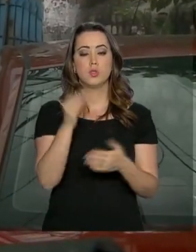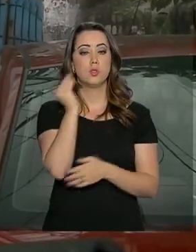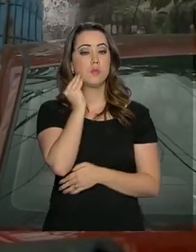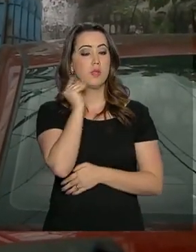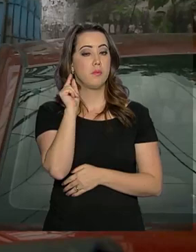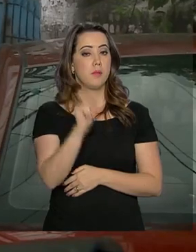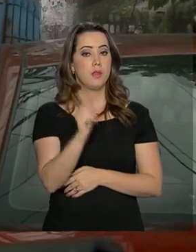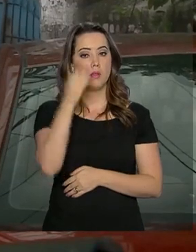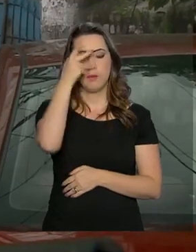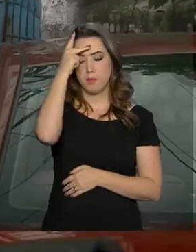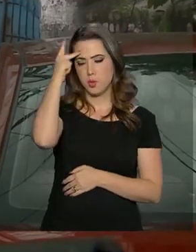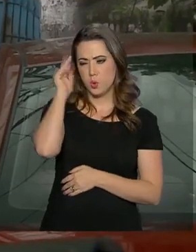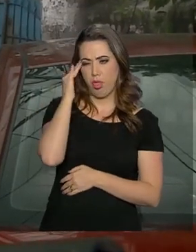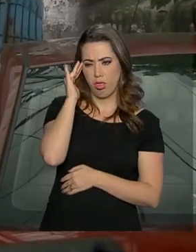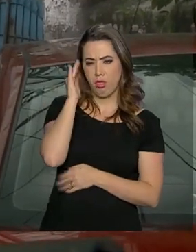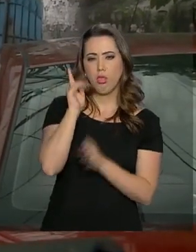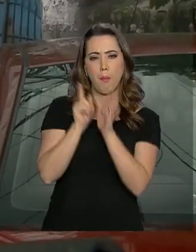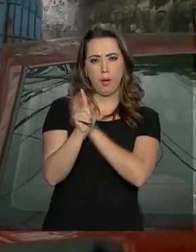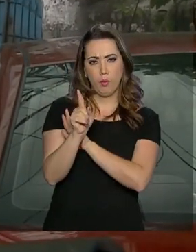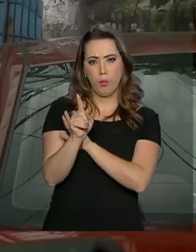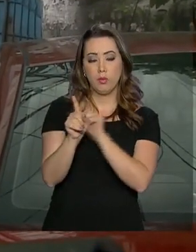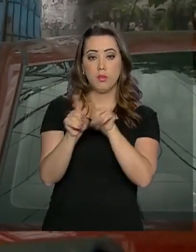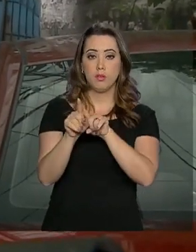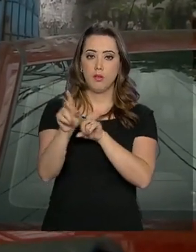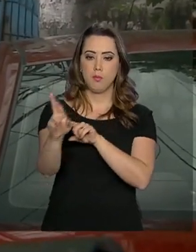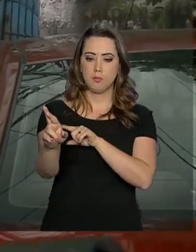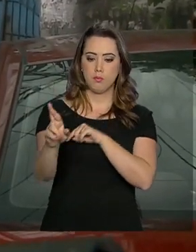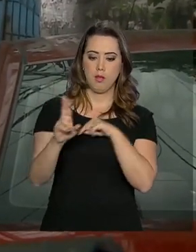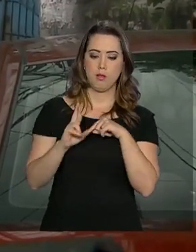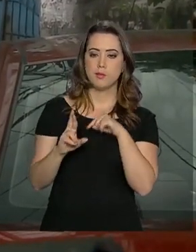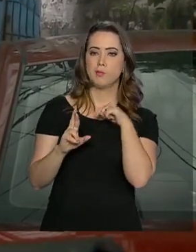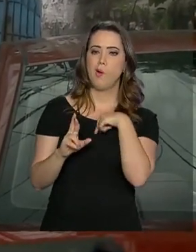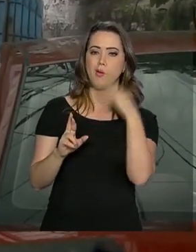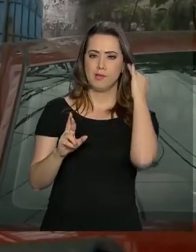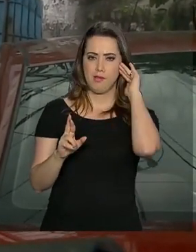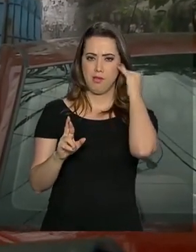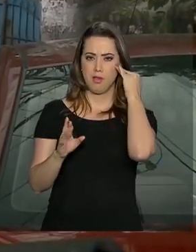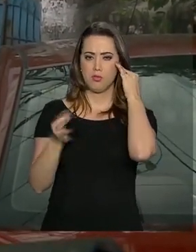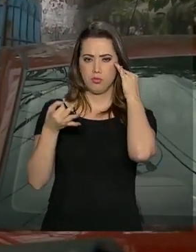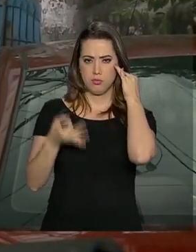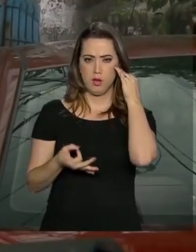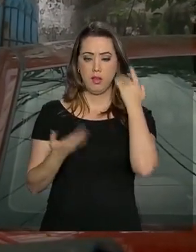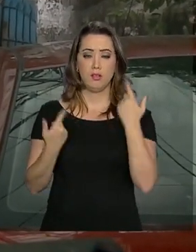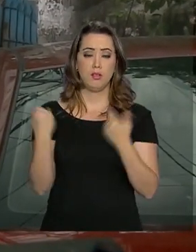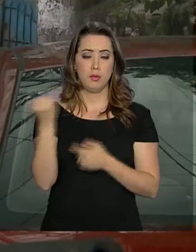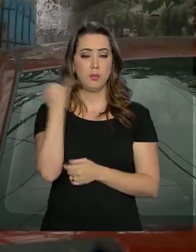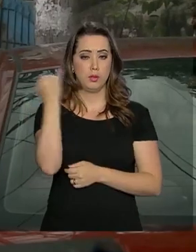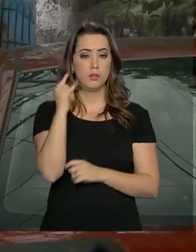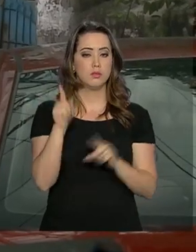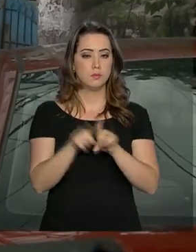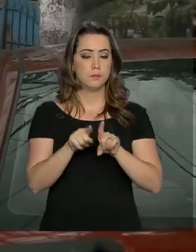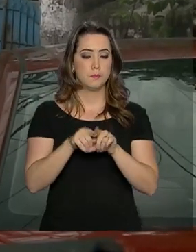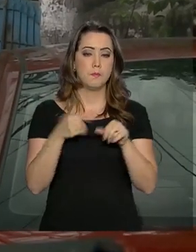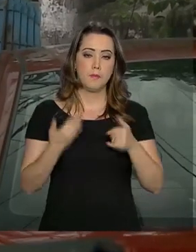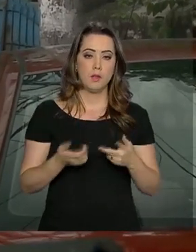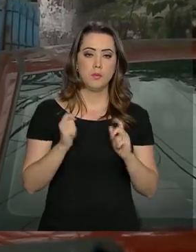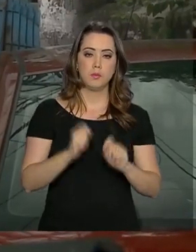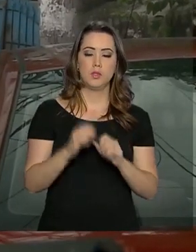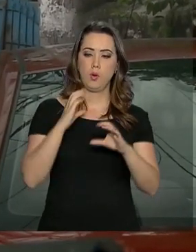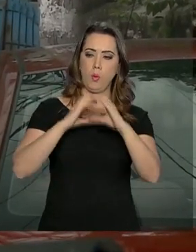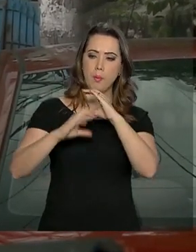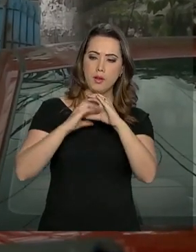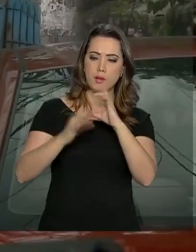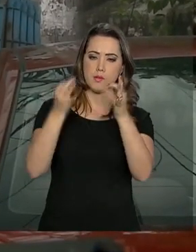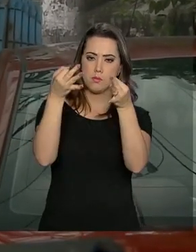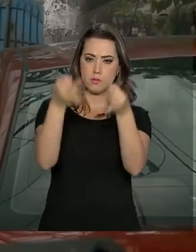do informante sobre a pergunta, até o entendimento do recenseador sobre a própria pergunta, que é muito importante também, para poder a comunicação